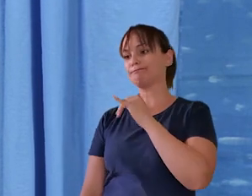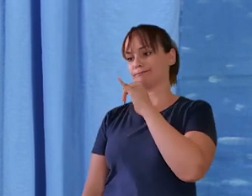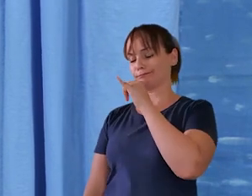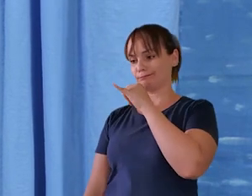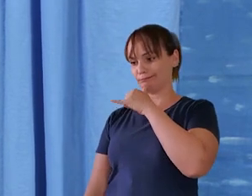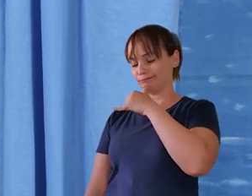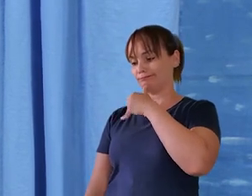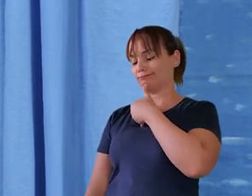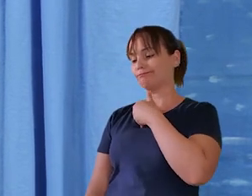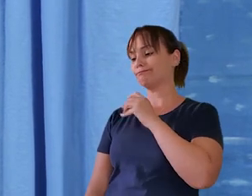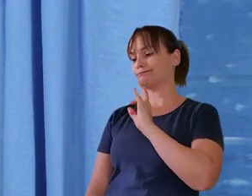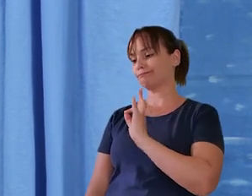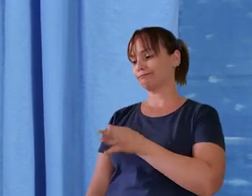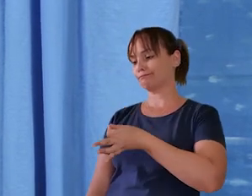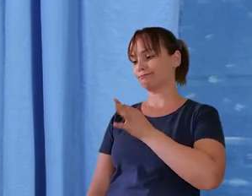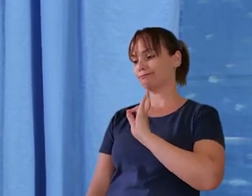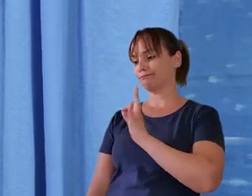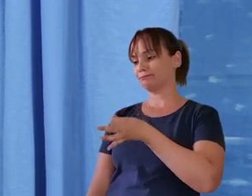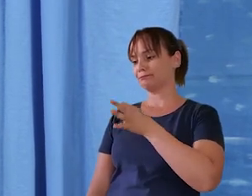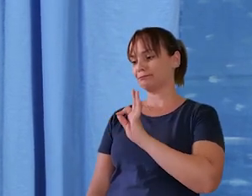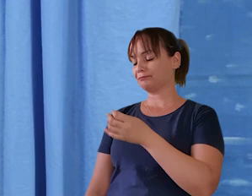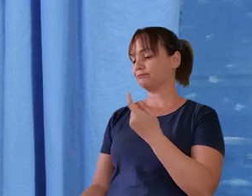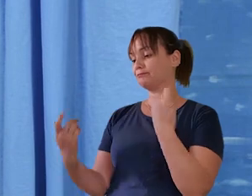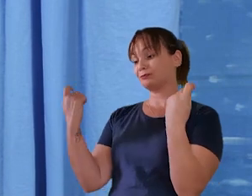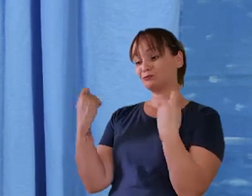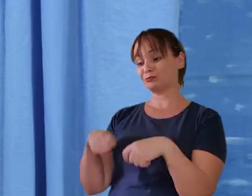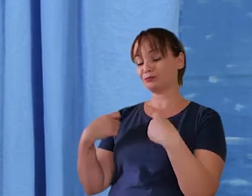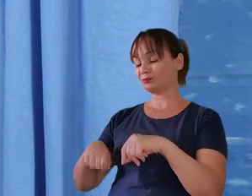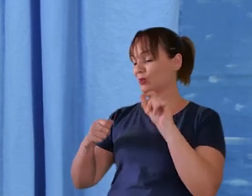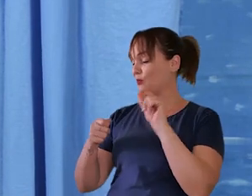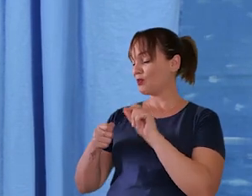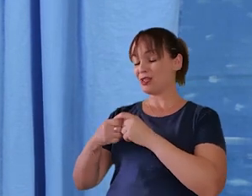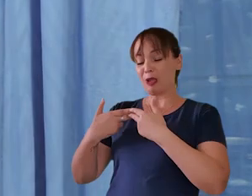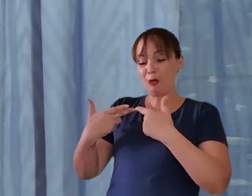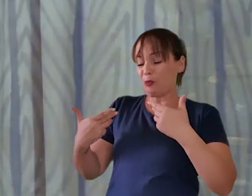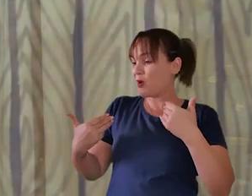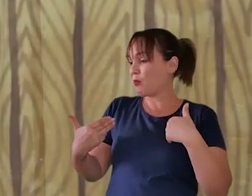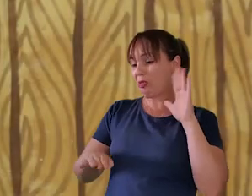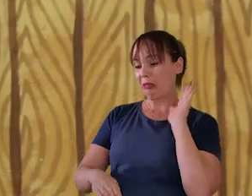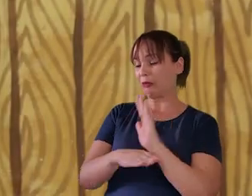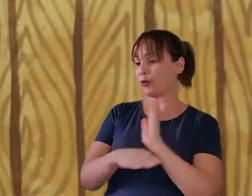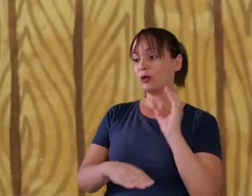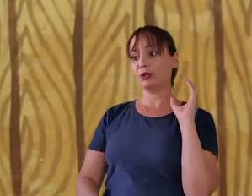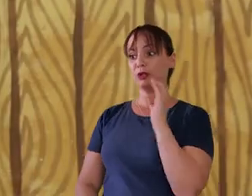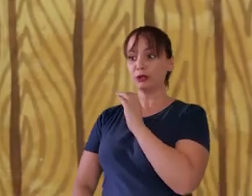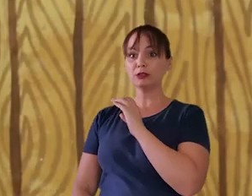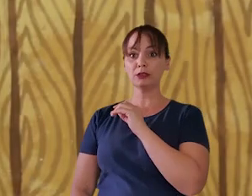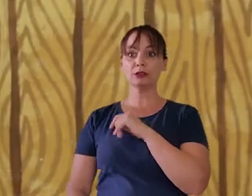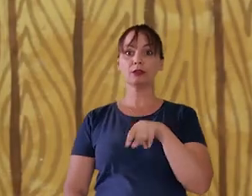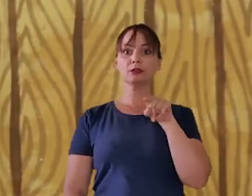Infelizmente, isso é verdade. É preciso fazer algo urgente, Peixita. Vocês